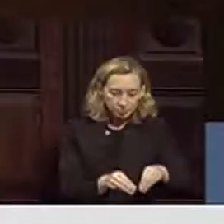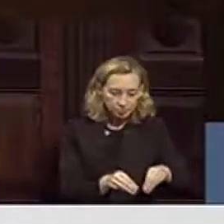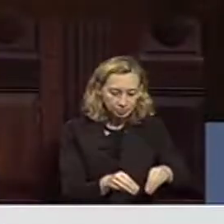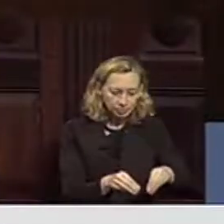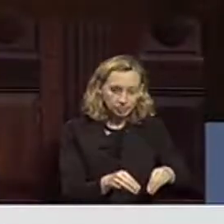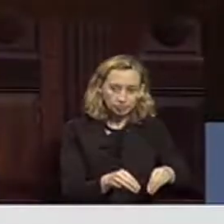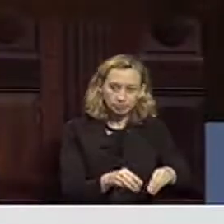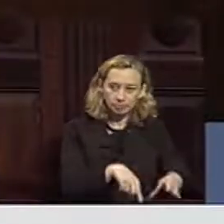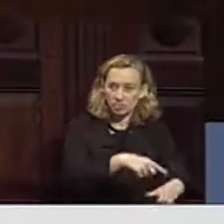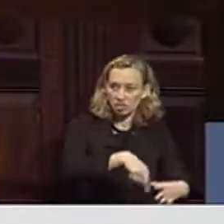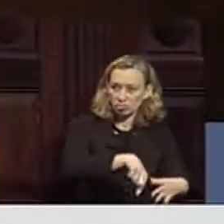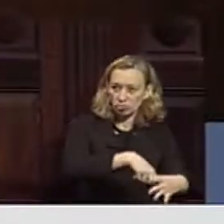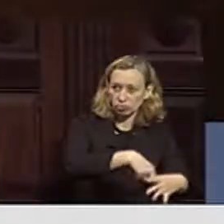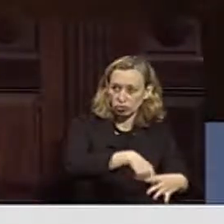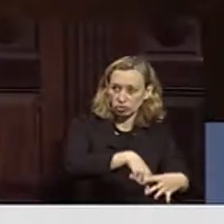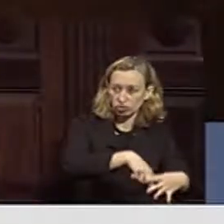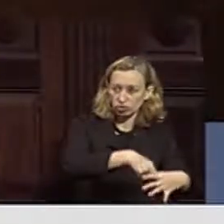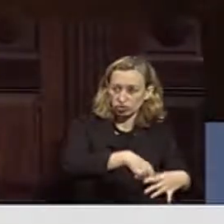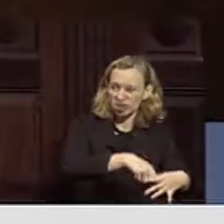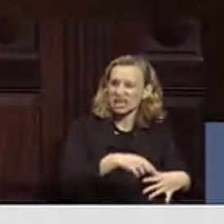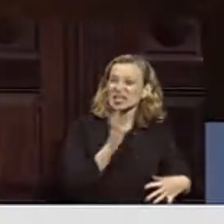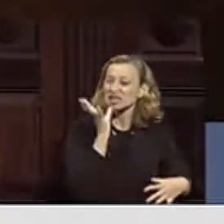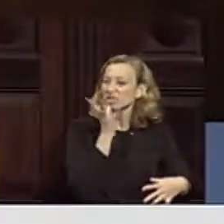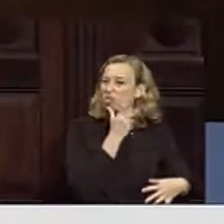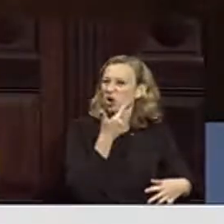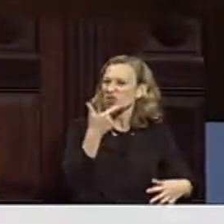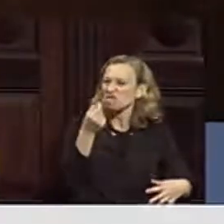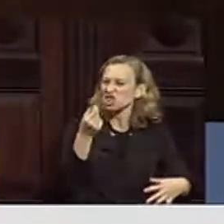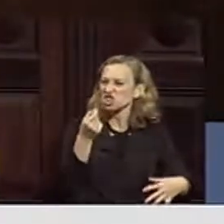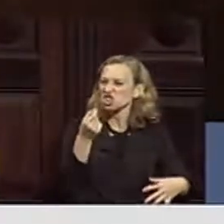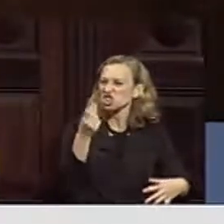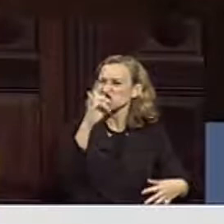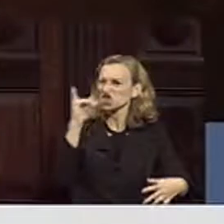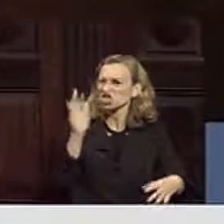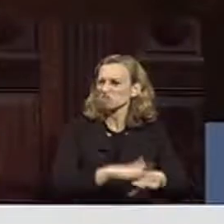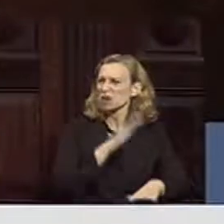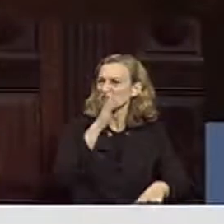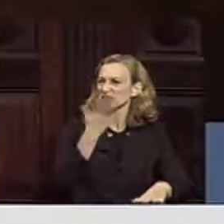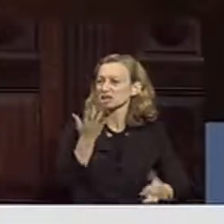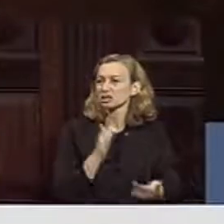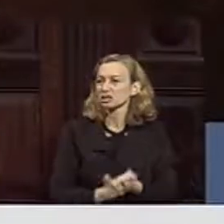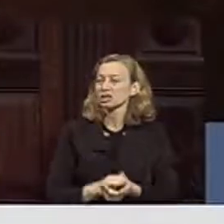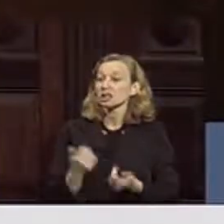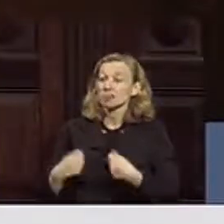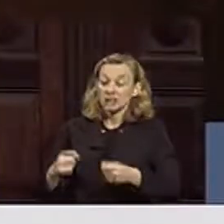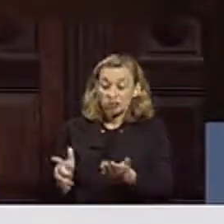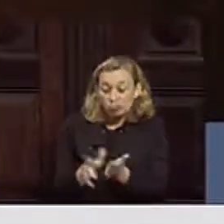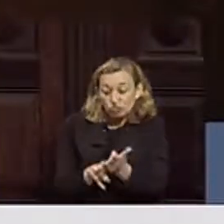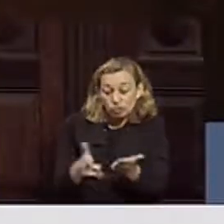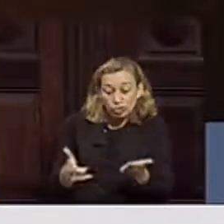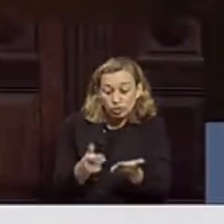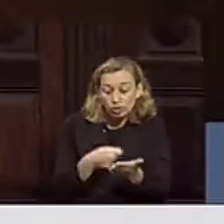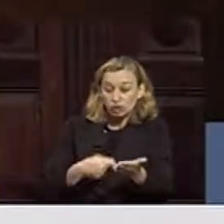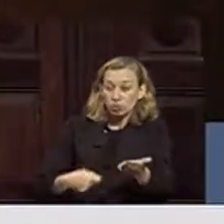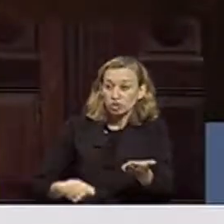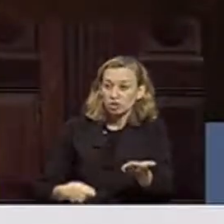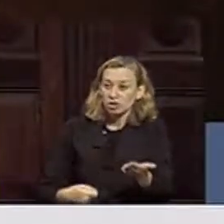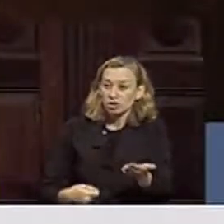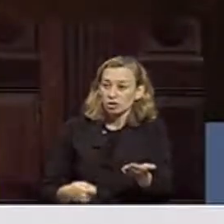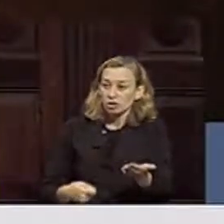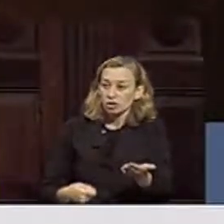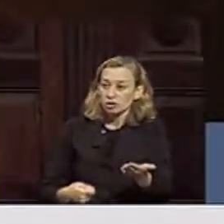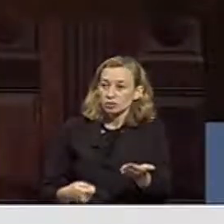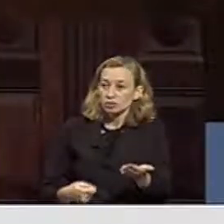pode demorar mais de 20 dias. A gente encaminhou um ofício ao prefeito Rodrigo Neves descrevendo